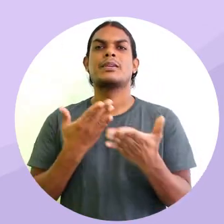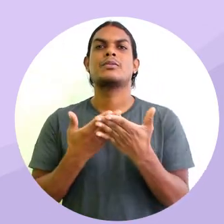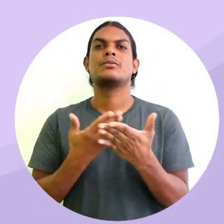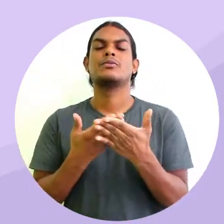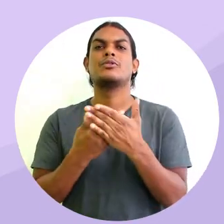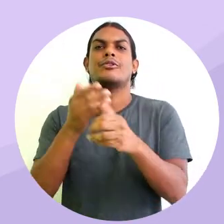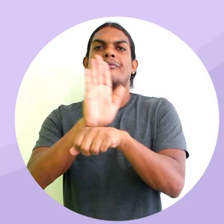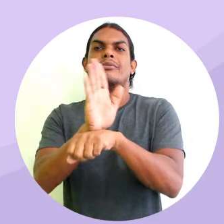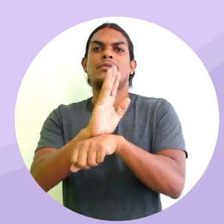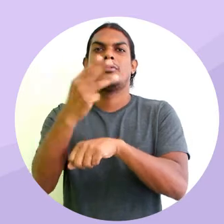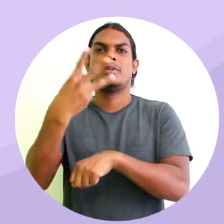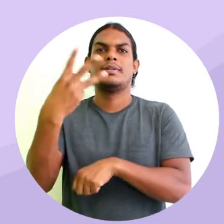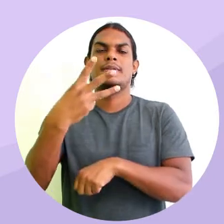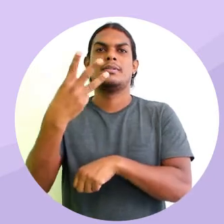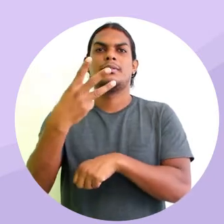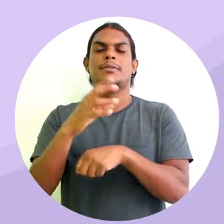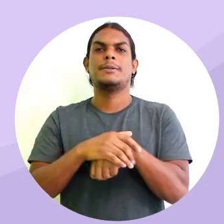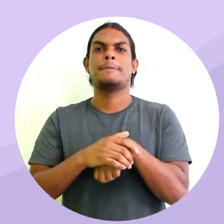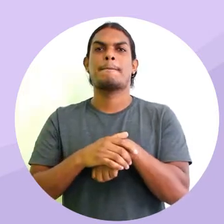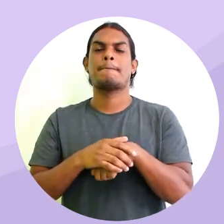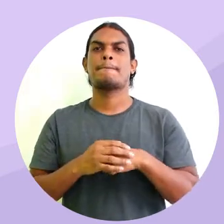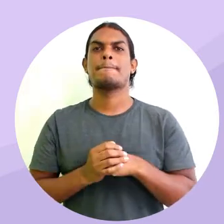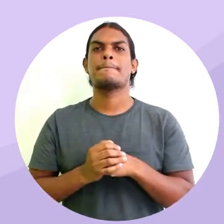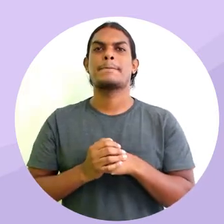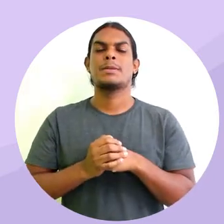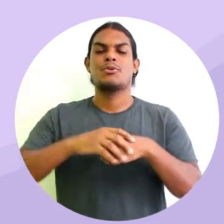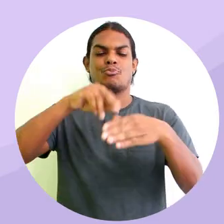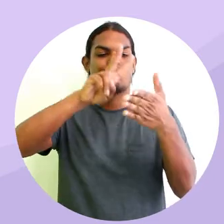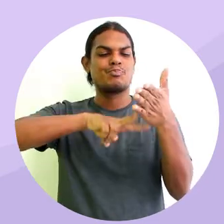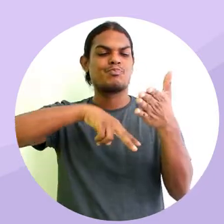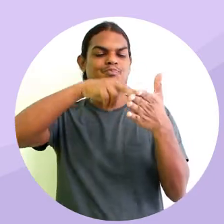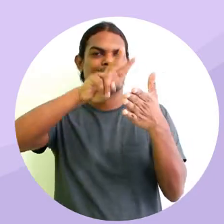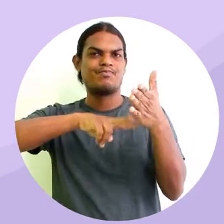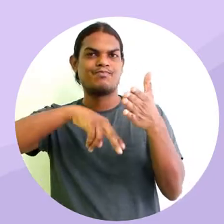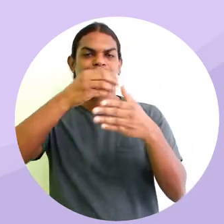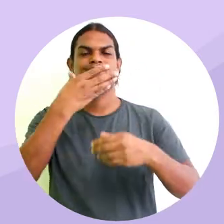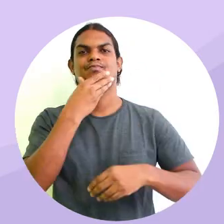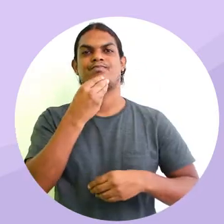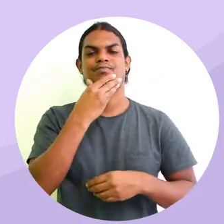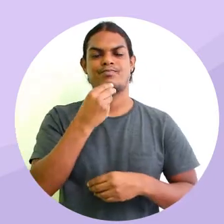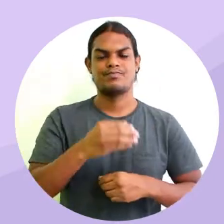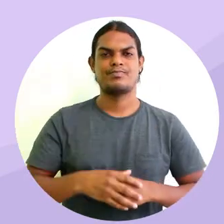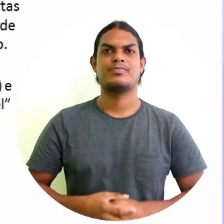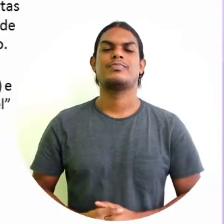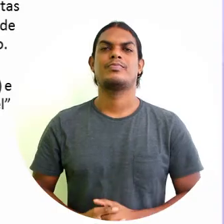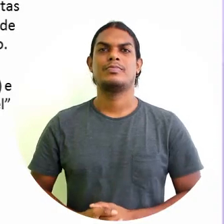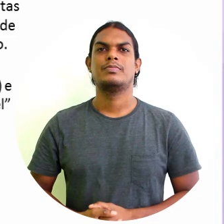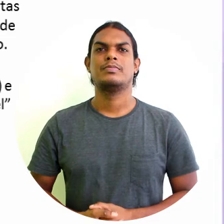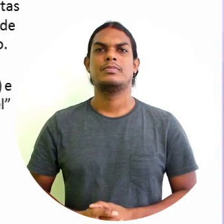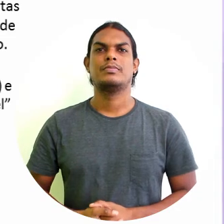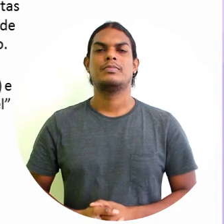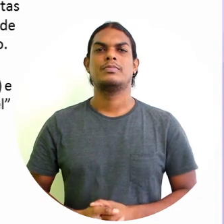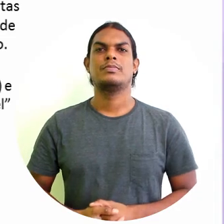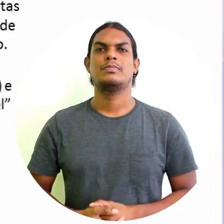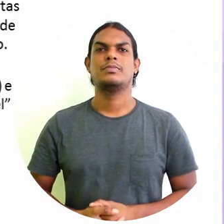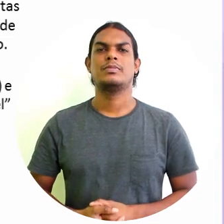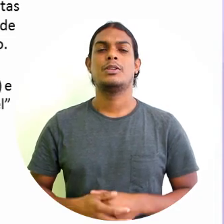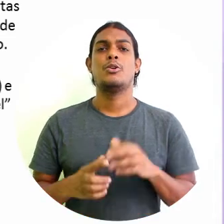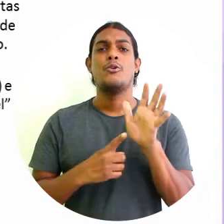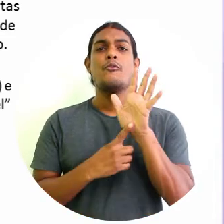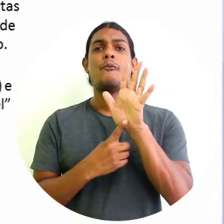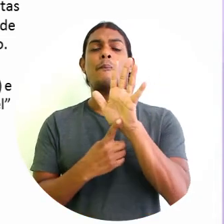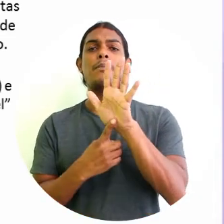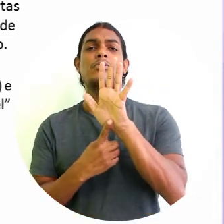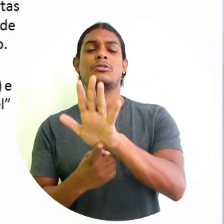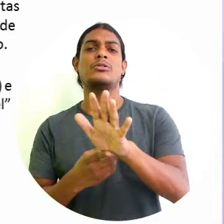3 sobre as obras de Escher, que é um artista maravilhoso e vocês vão com certeza querer saber um pouco mais sobre ele. Eu trouxe um pouco da